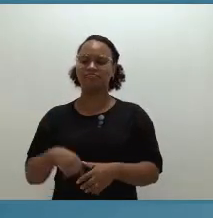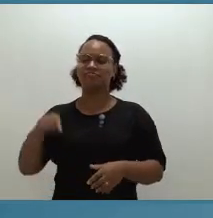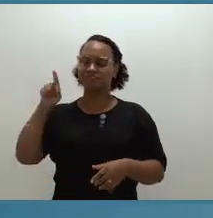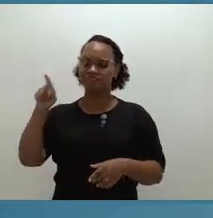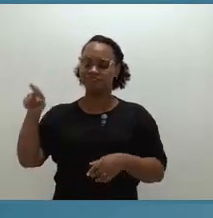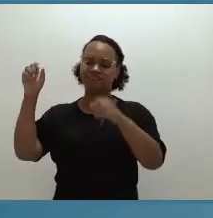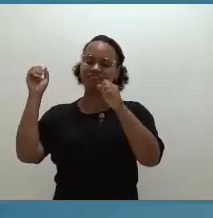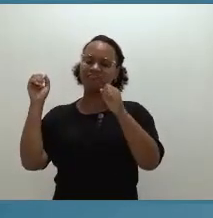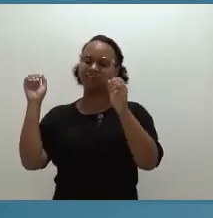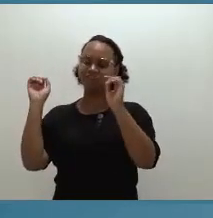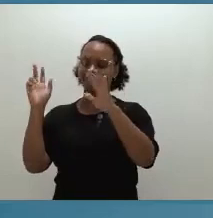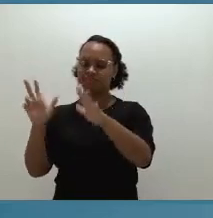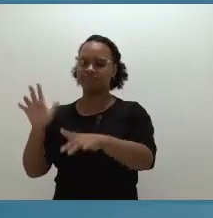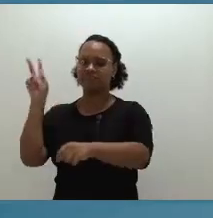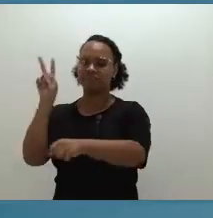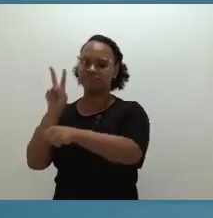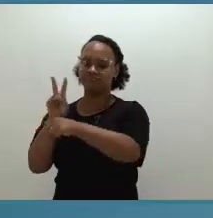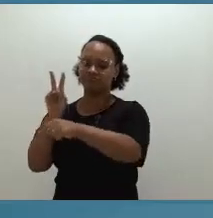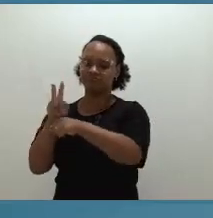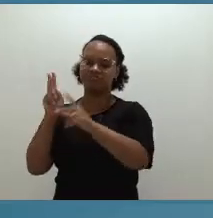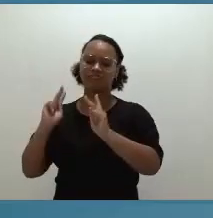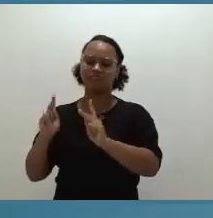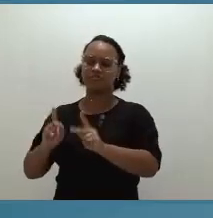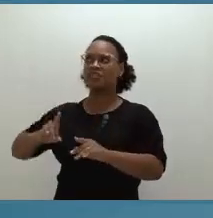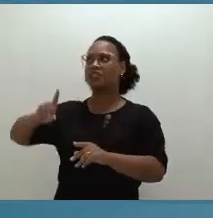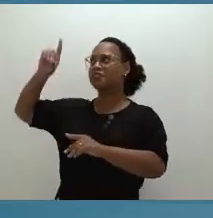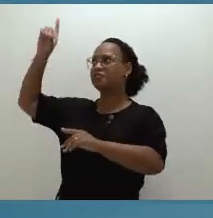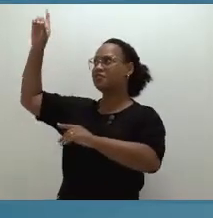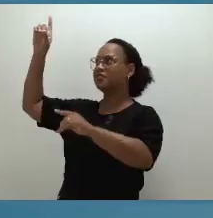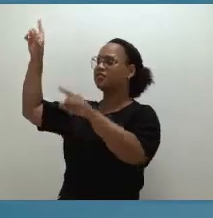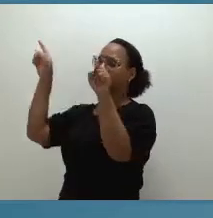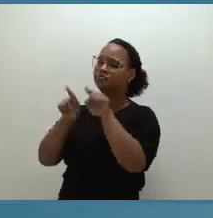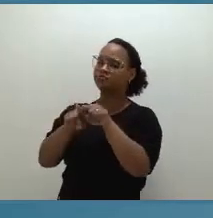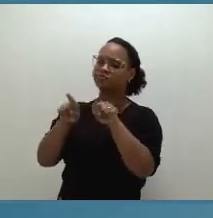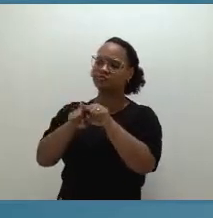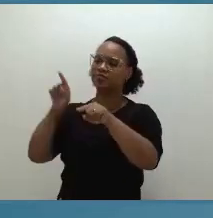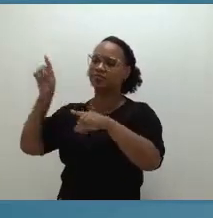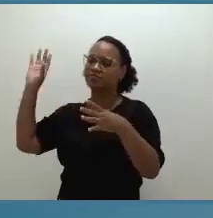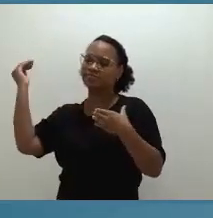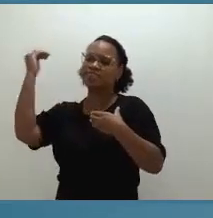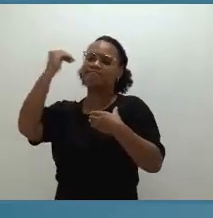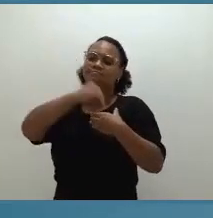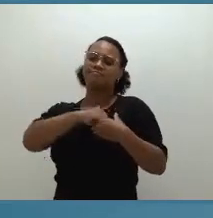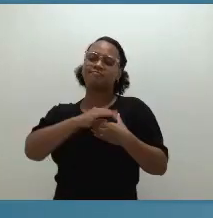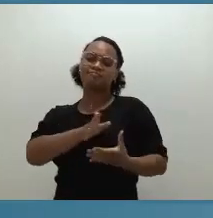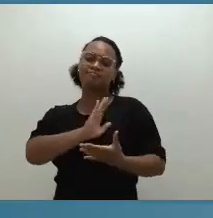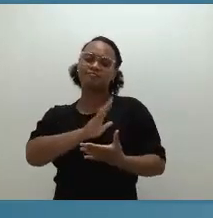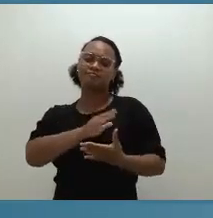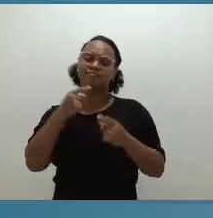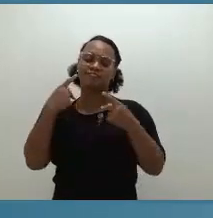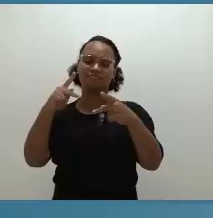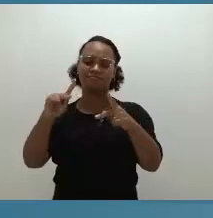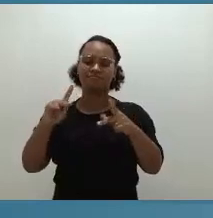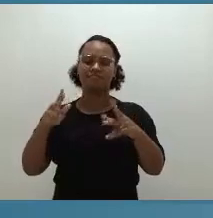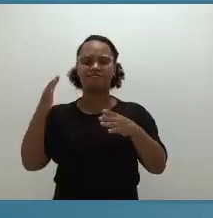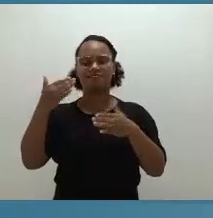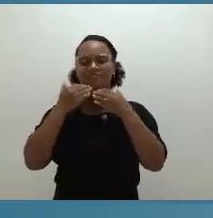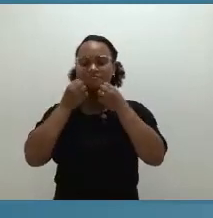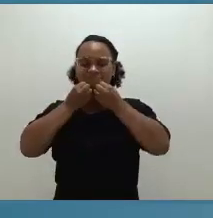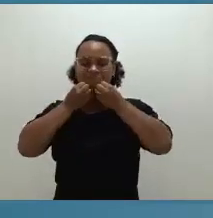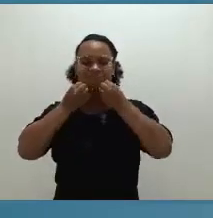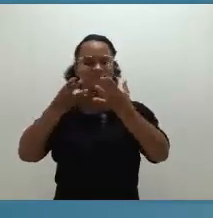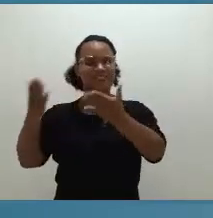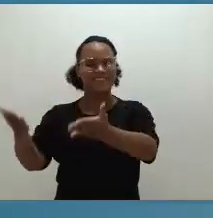sempre a lhe proteger. E Deus sempre também no seu coração. Então, seja muito bem-vinda aqui